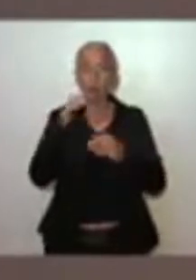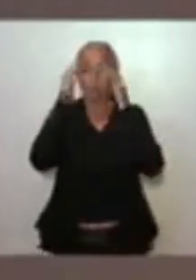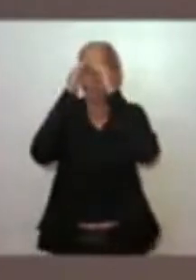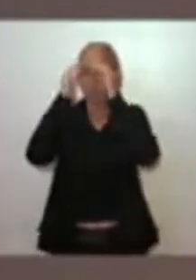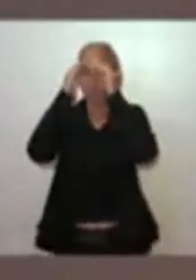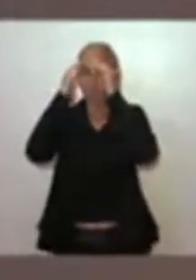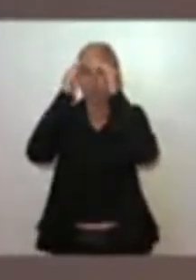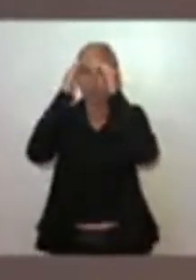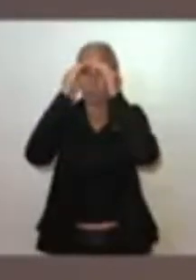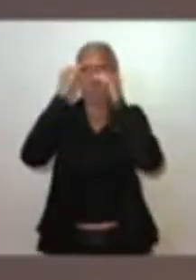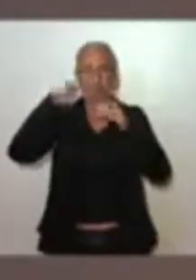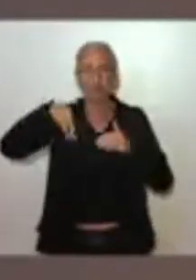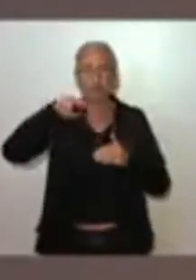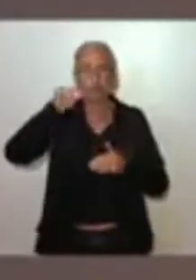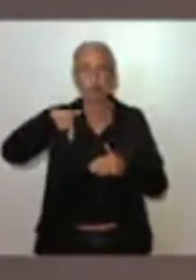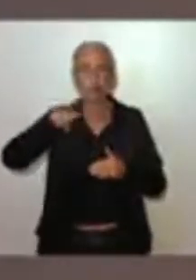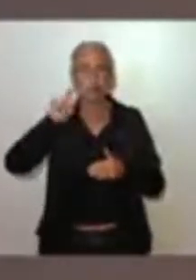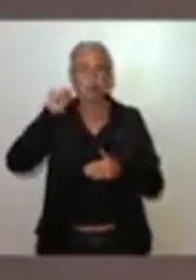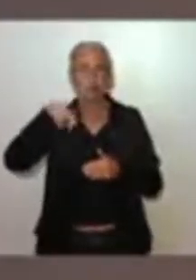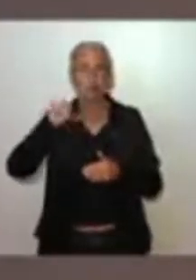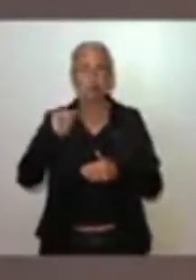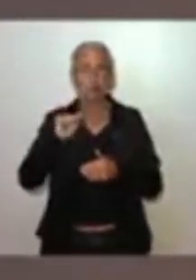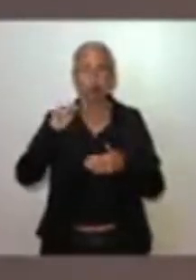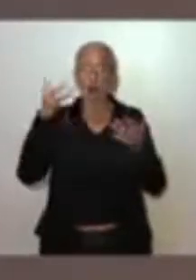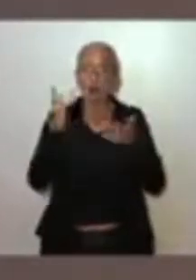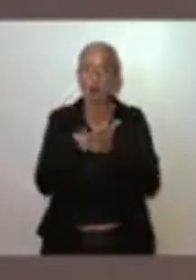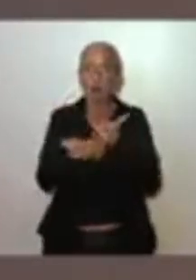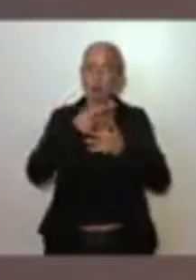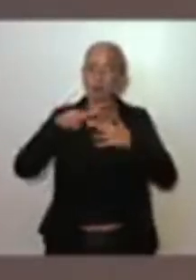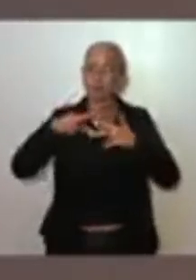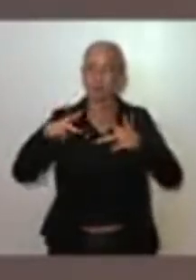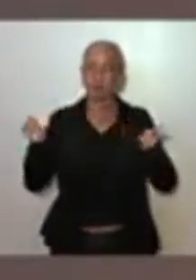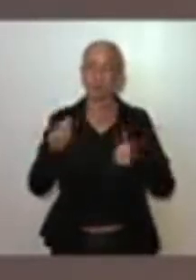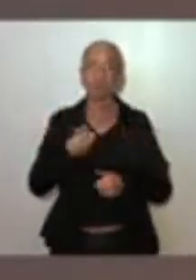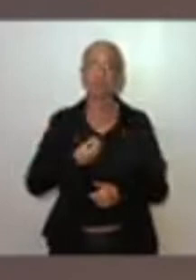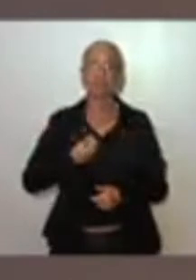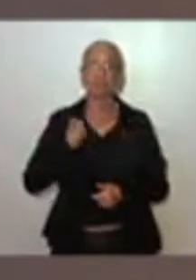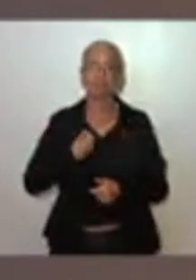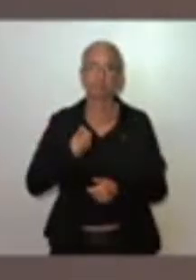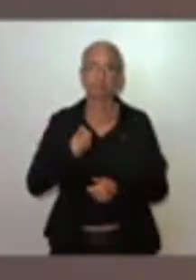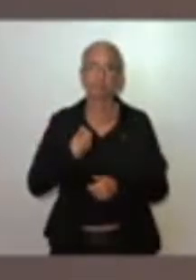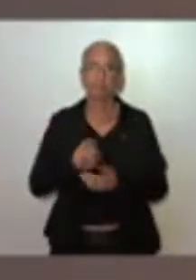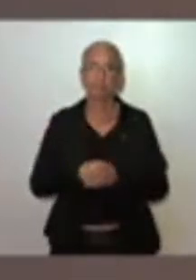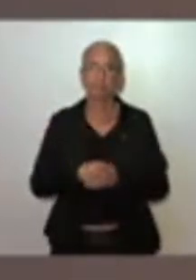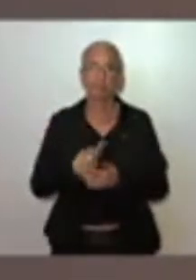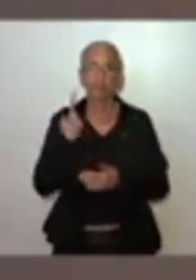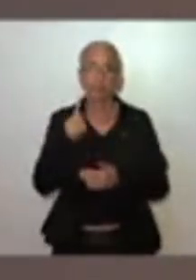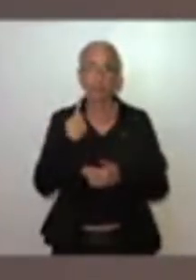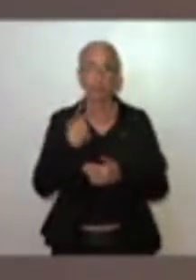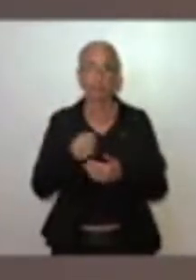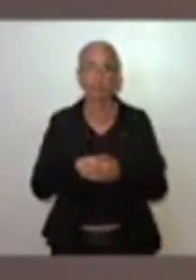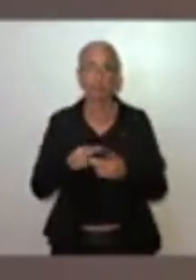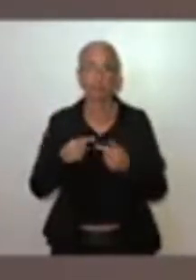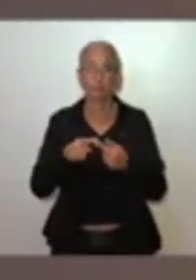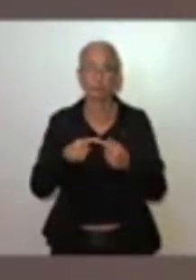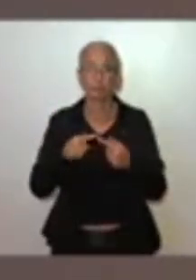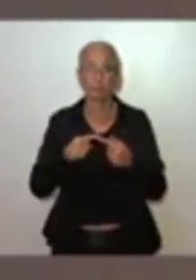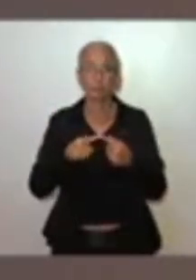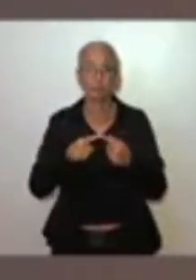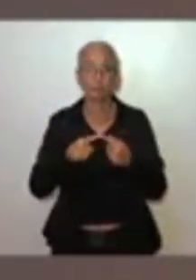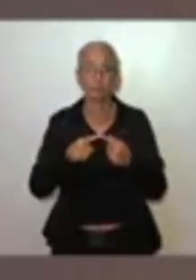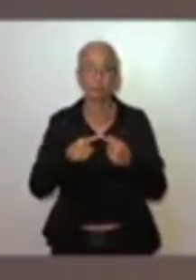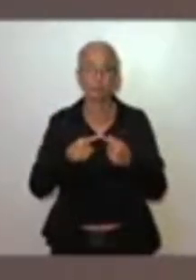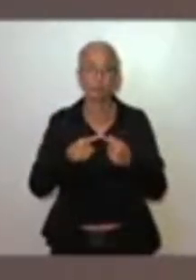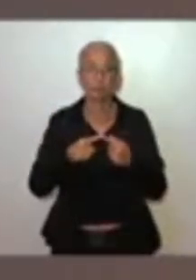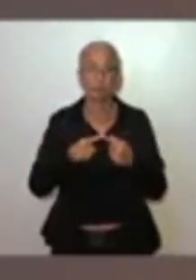ser controlado tem muita coisa acontecendo nas nossas vidas em uma delas decorrentes da revolução